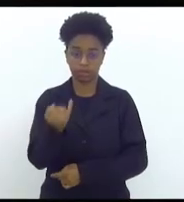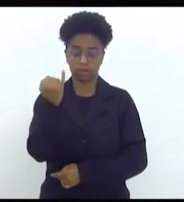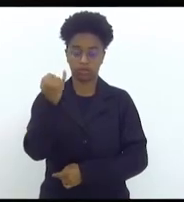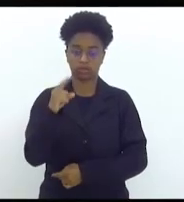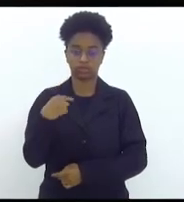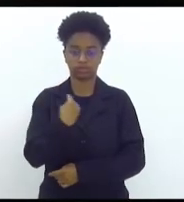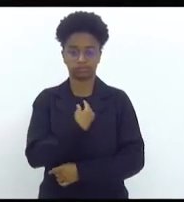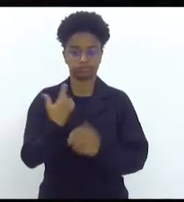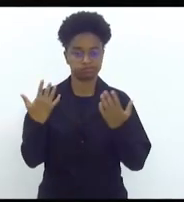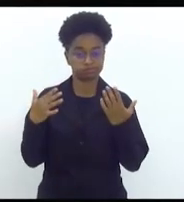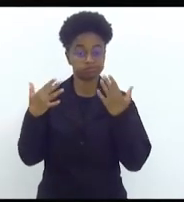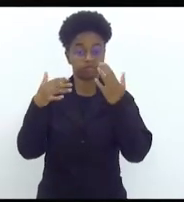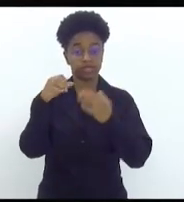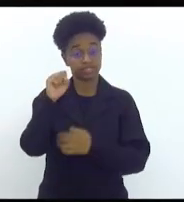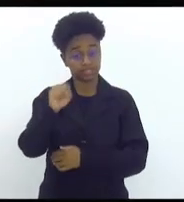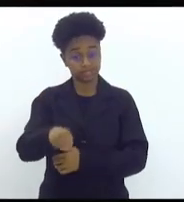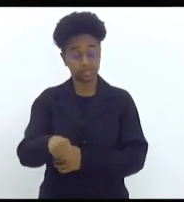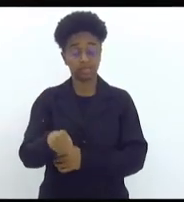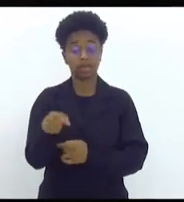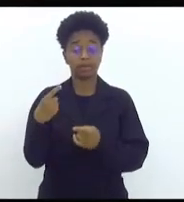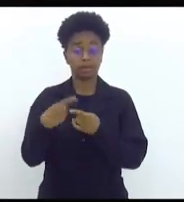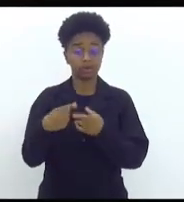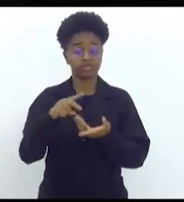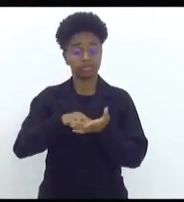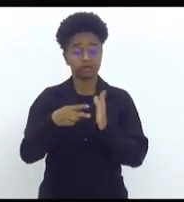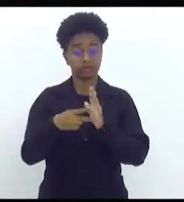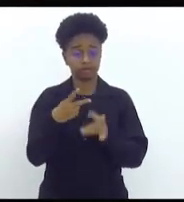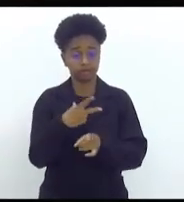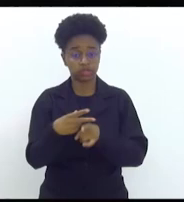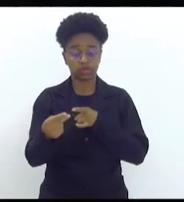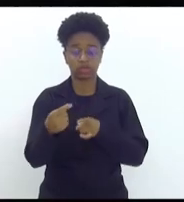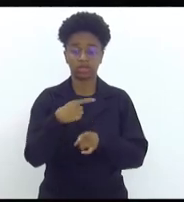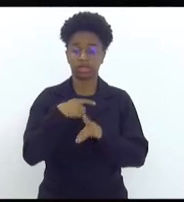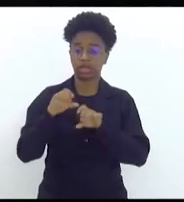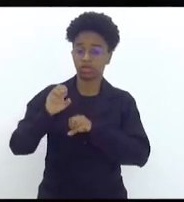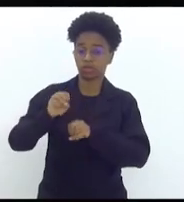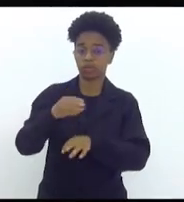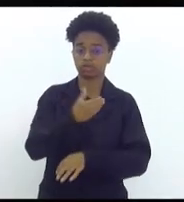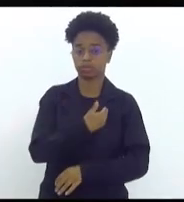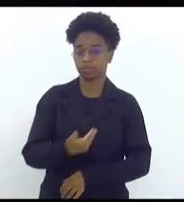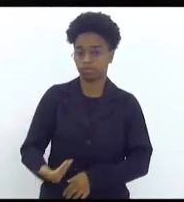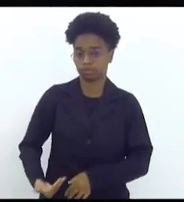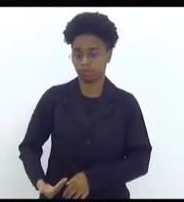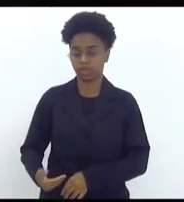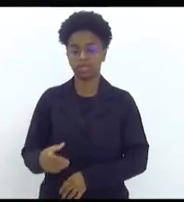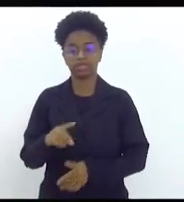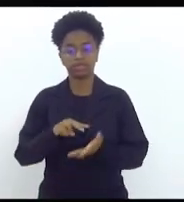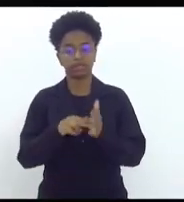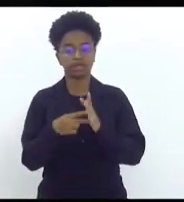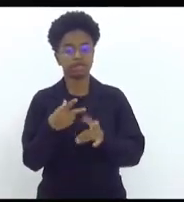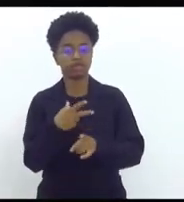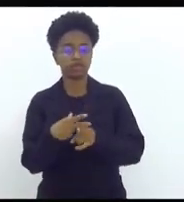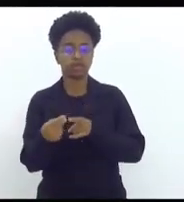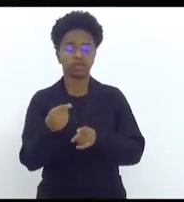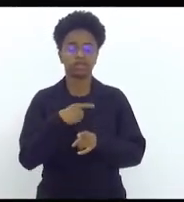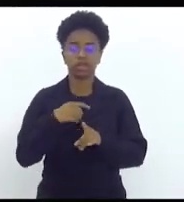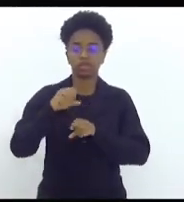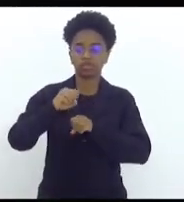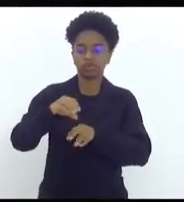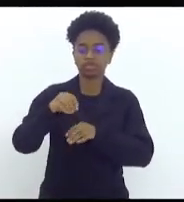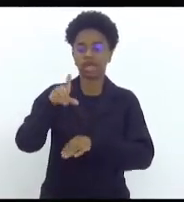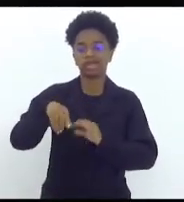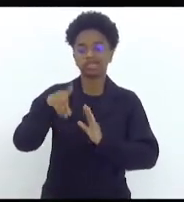comemorarmos sim o que que é a vitória de termos a educação pública o que é ter a educação como um direito